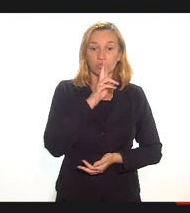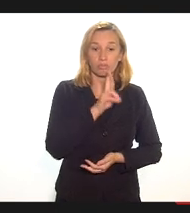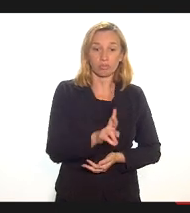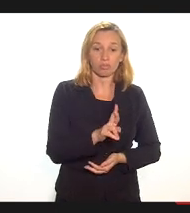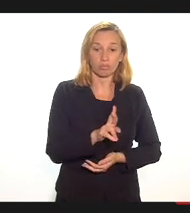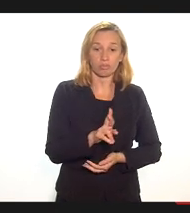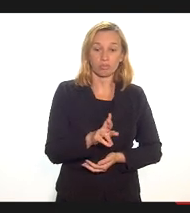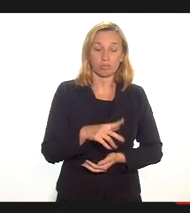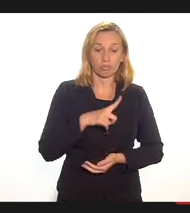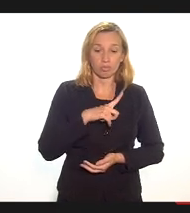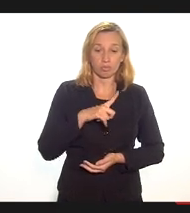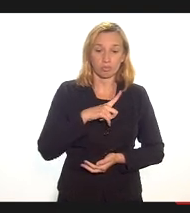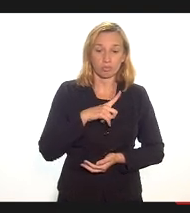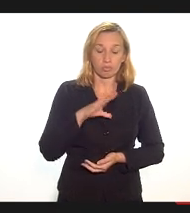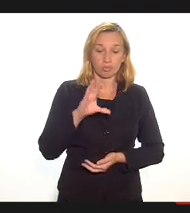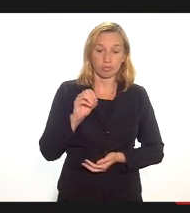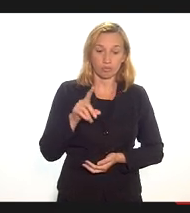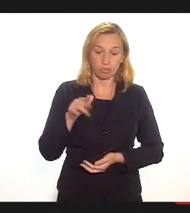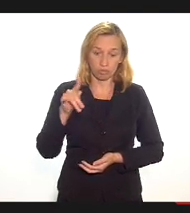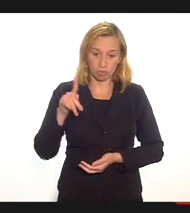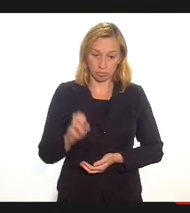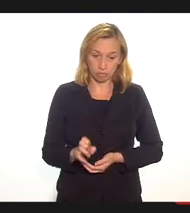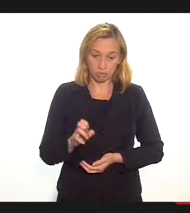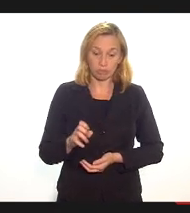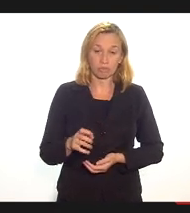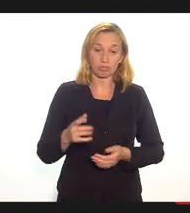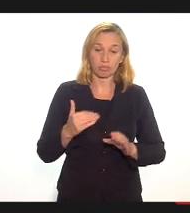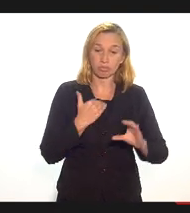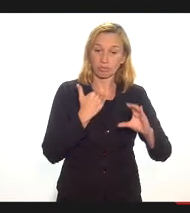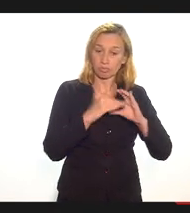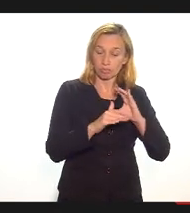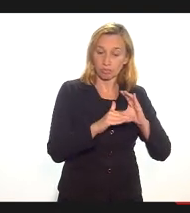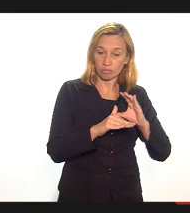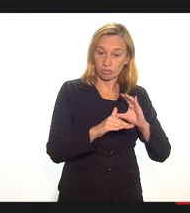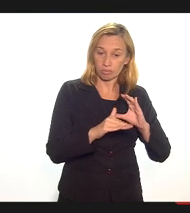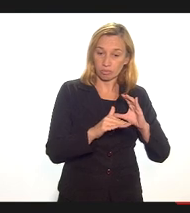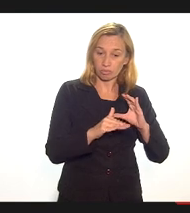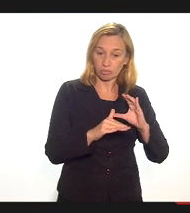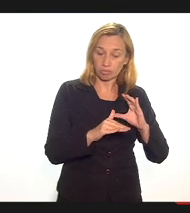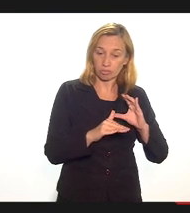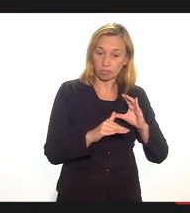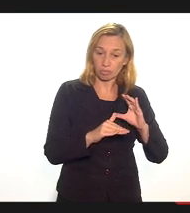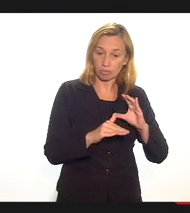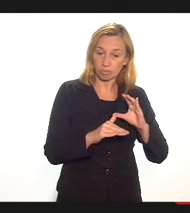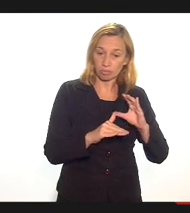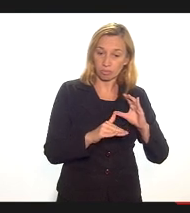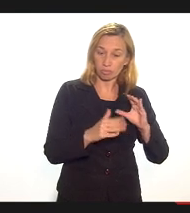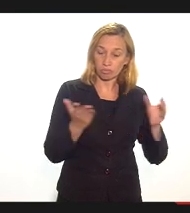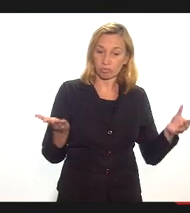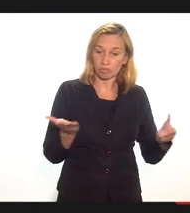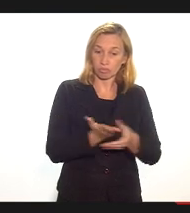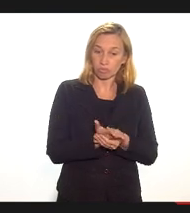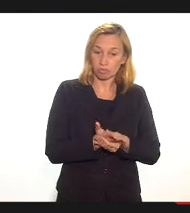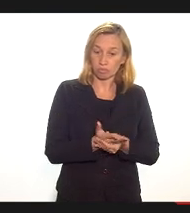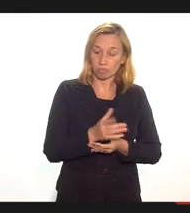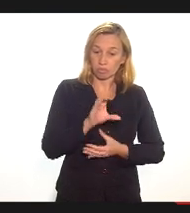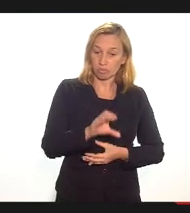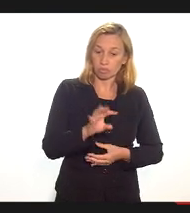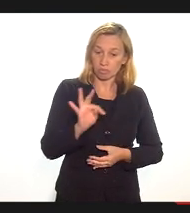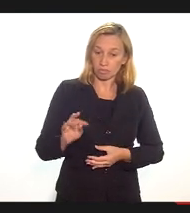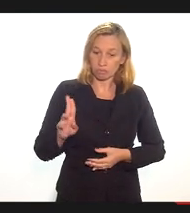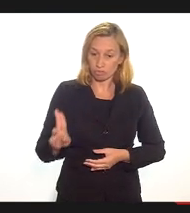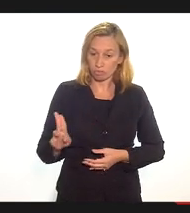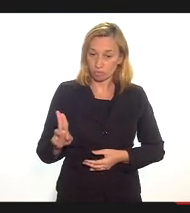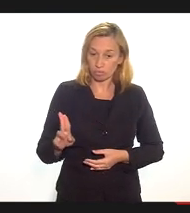que eu obtive da COGEP foi que eu deveria enviar um e-mail para o e-mail do processo seletivo do CTU, ou seja,